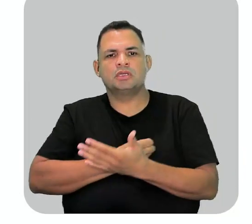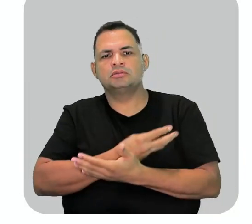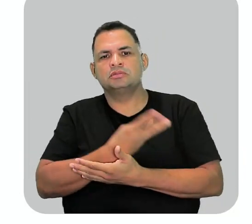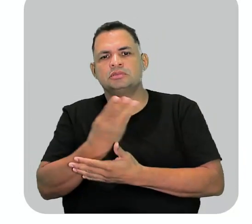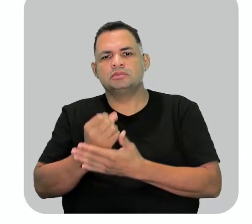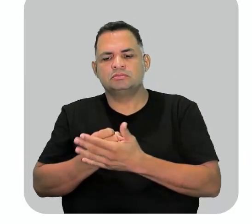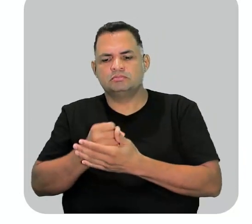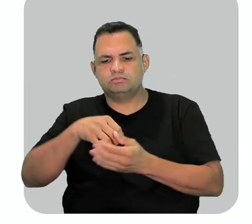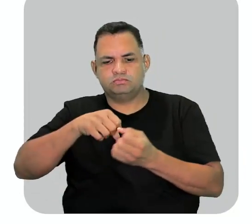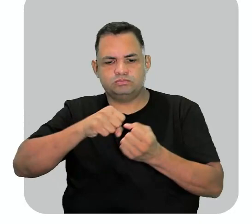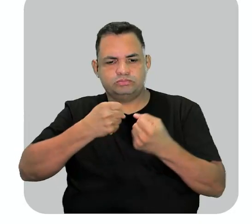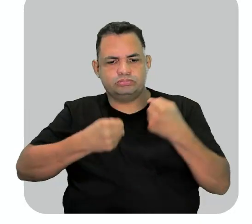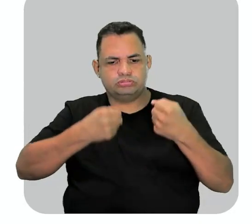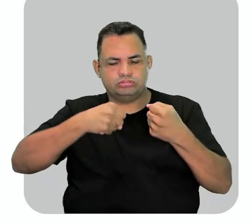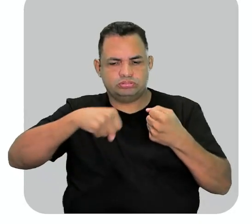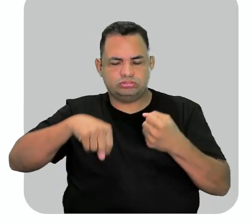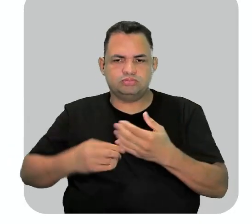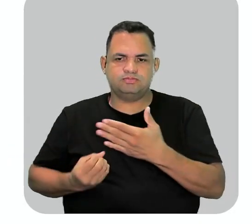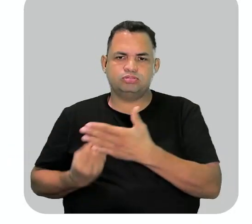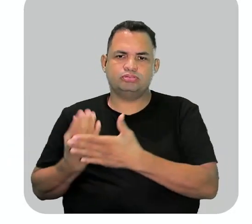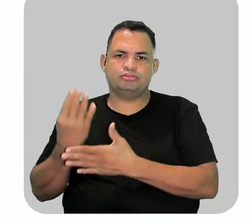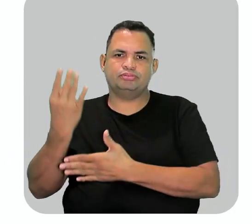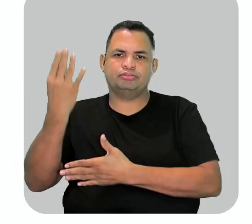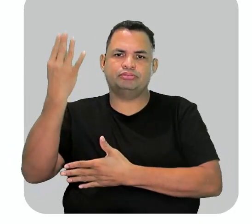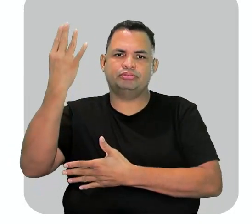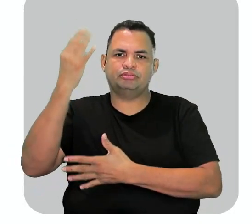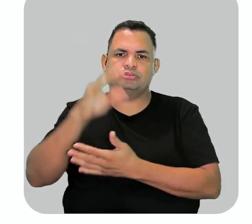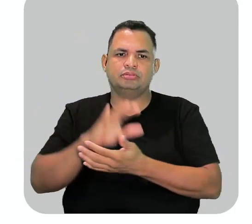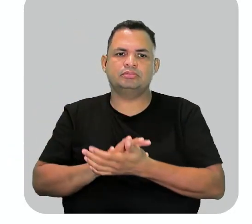aldeído, produzido por,